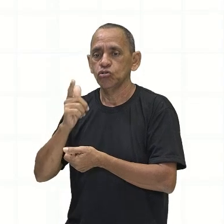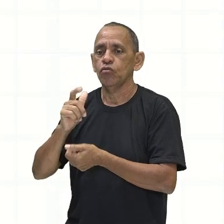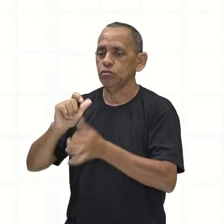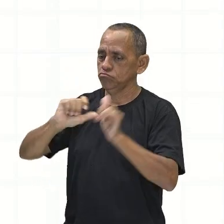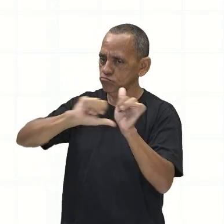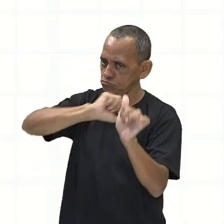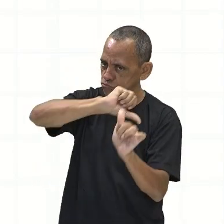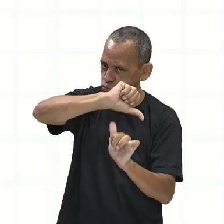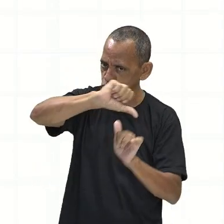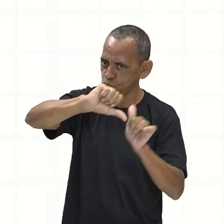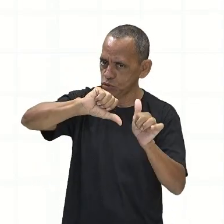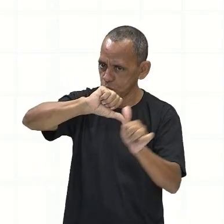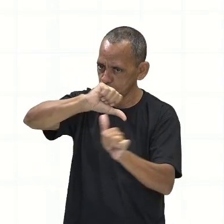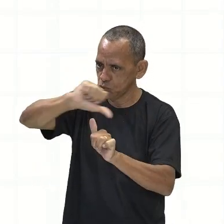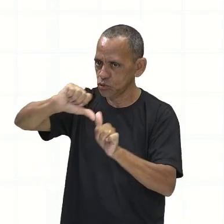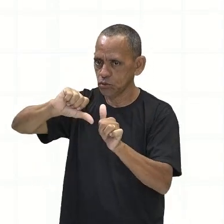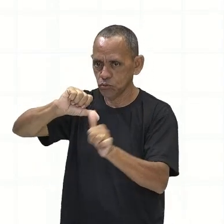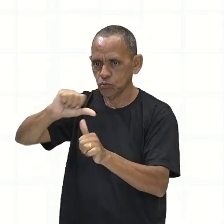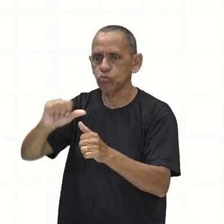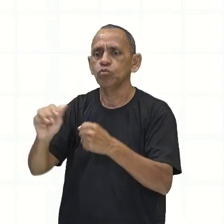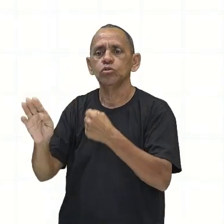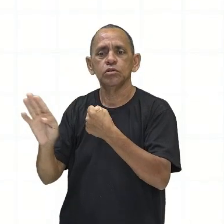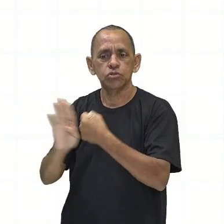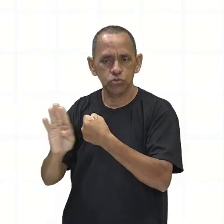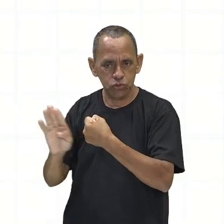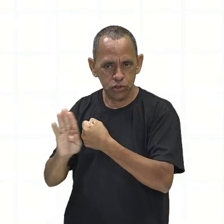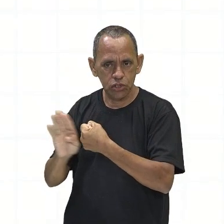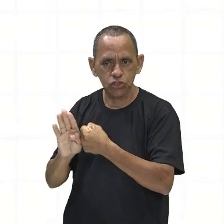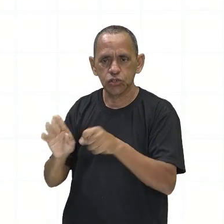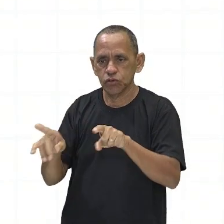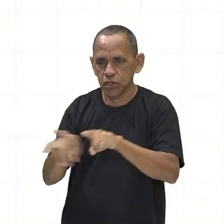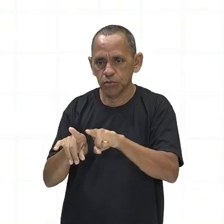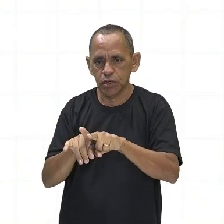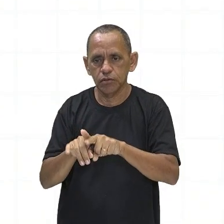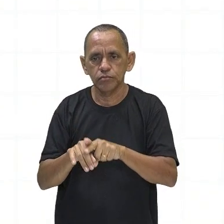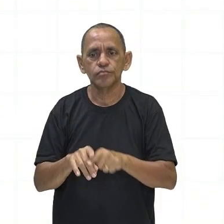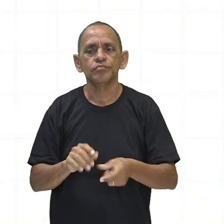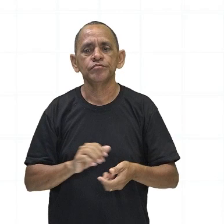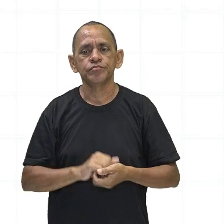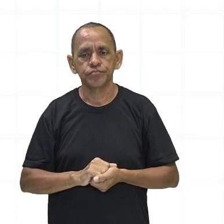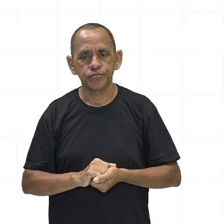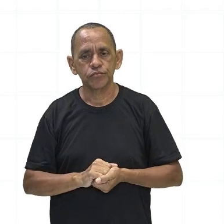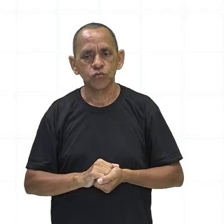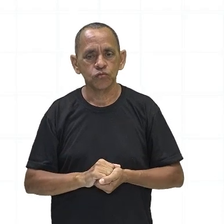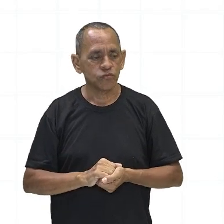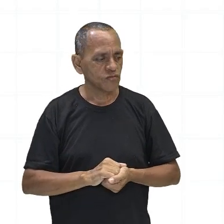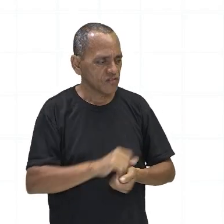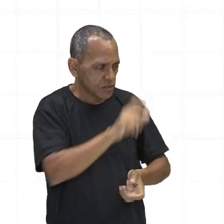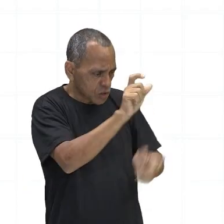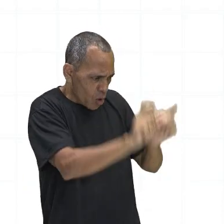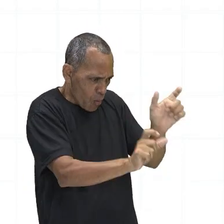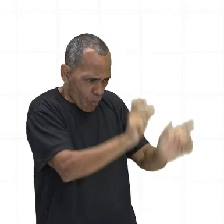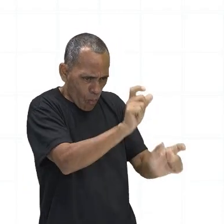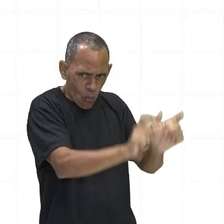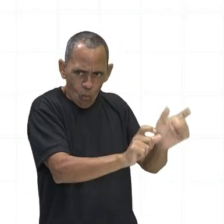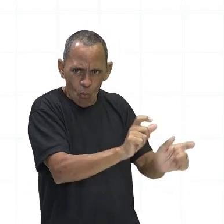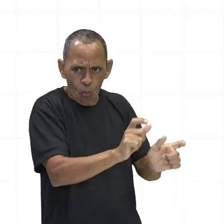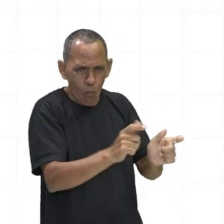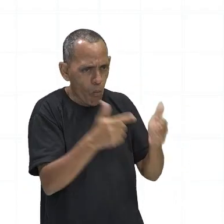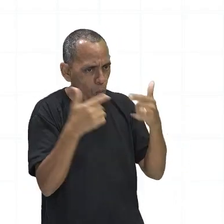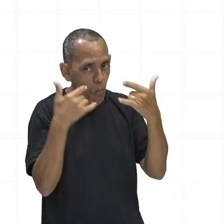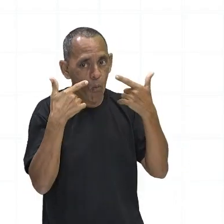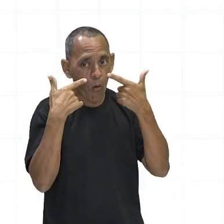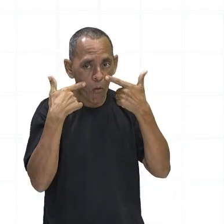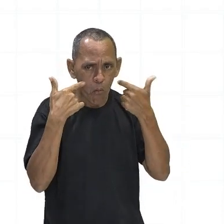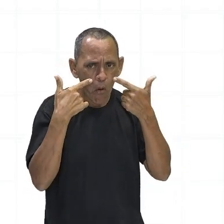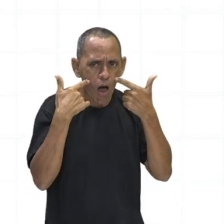Então, ele se refere ao povo Guarani. Temos aí que ele se refere ao povo Guarani. Muito